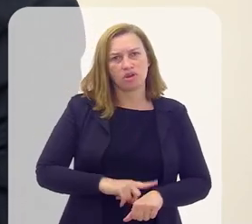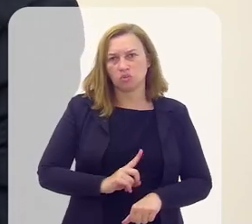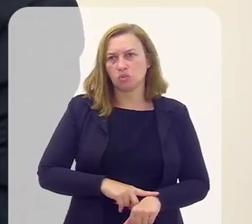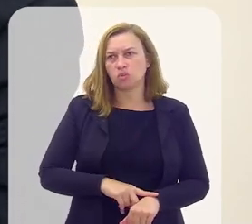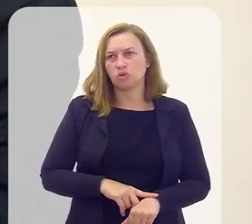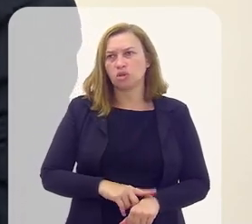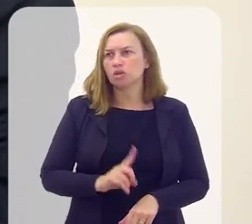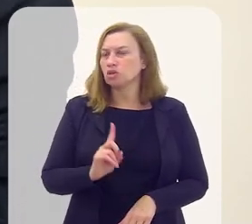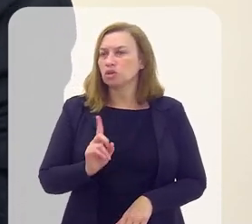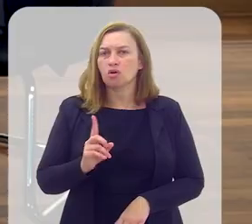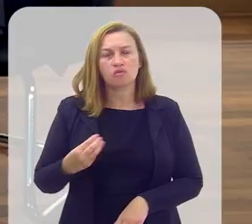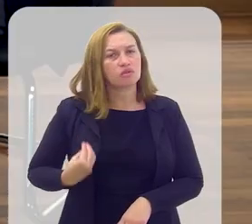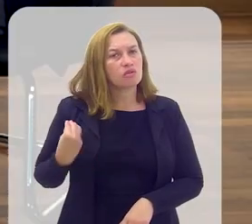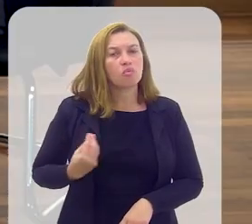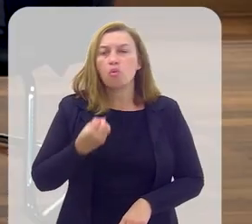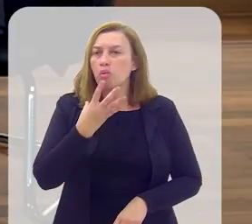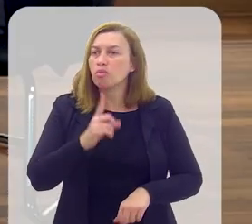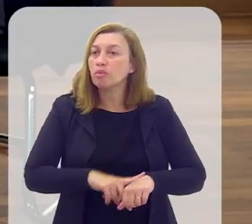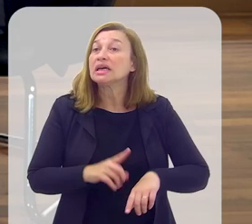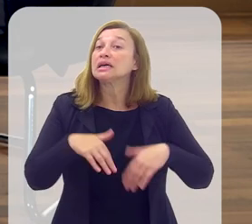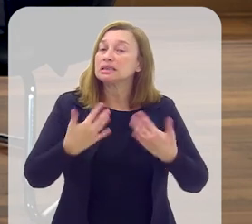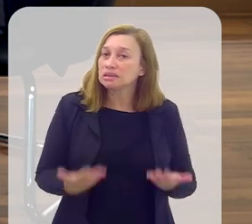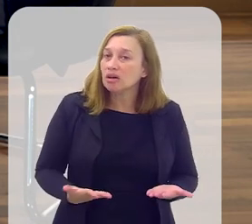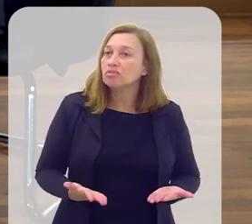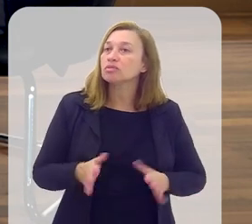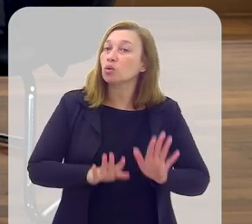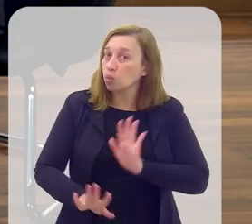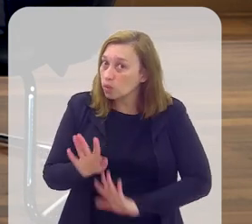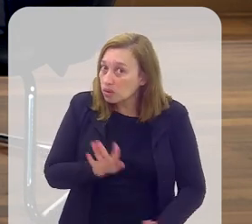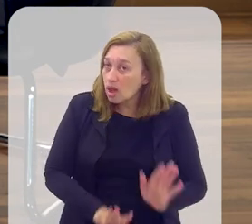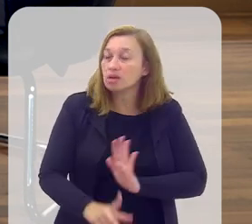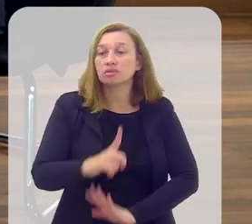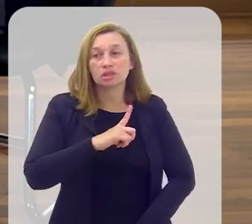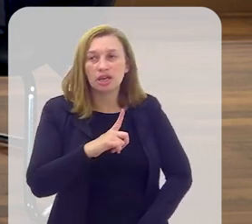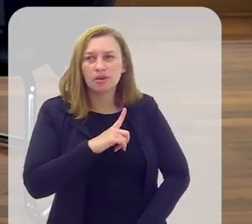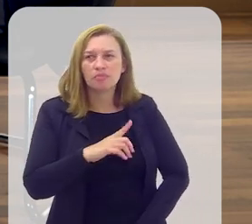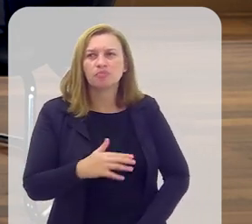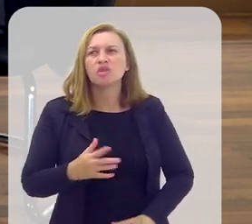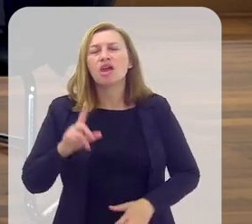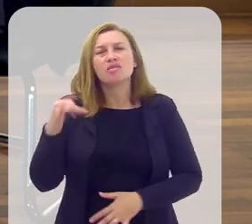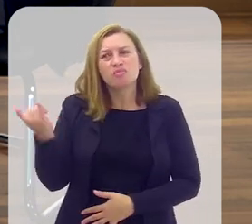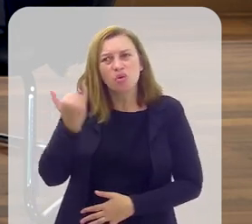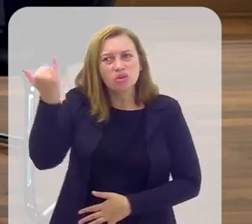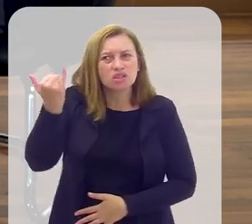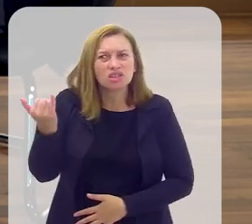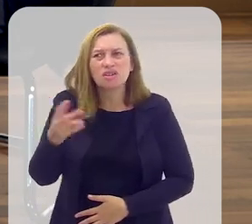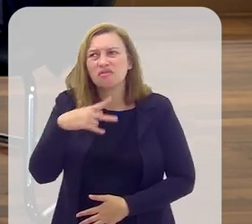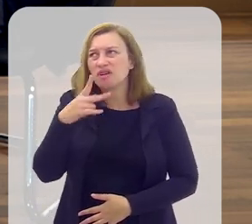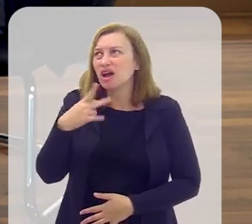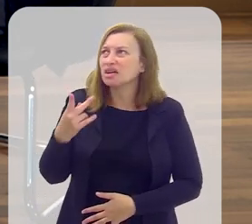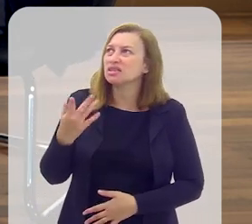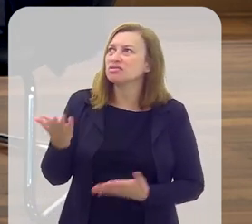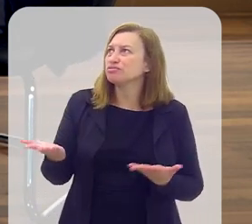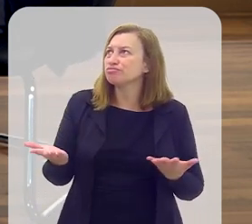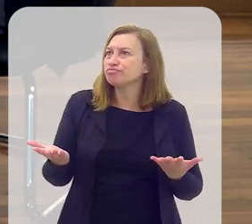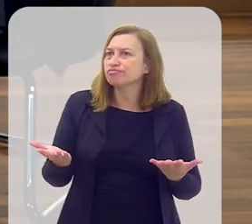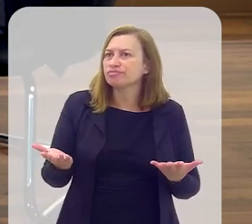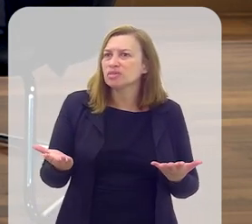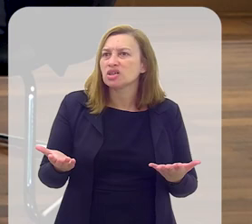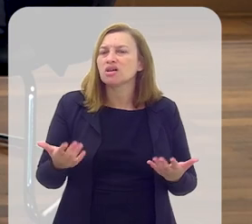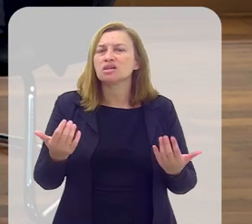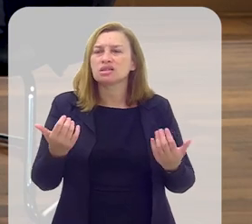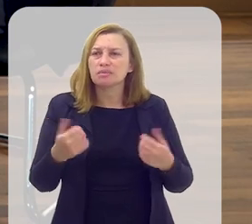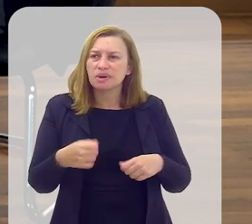um bom momento. Nós não vivemos um bom momento, então você realmente tem que tomar muito cuidado. É importante. Falam muito daquela